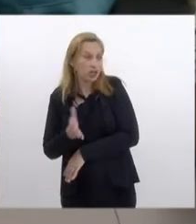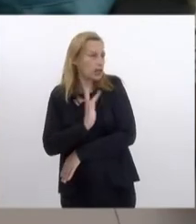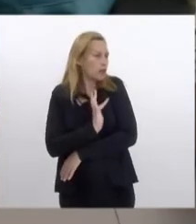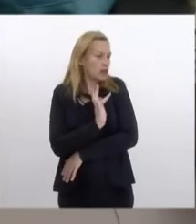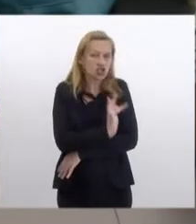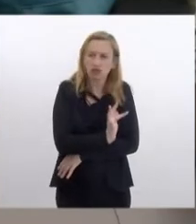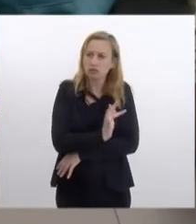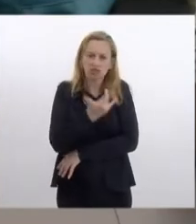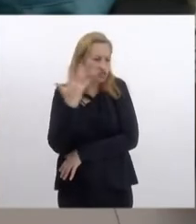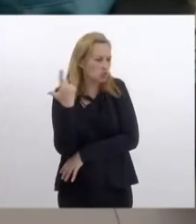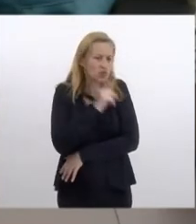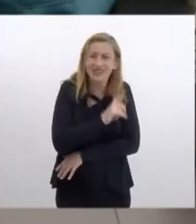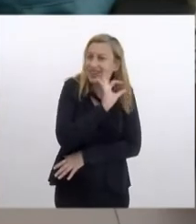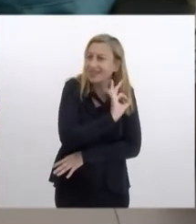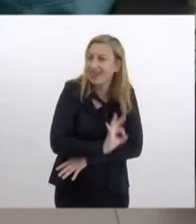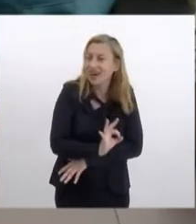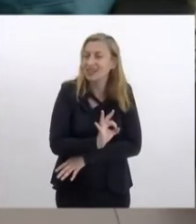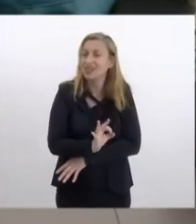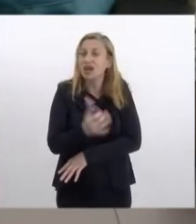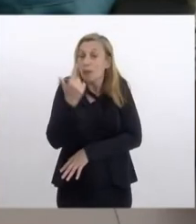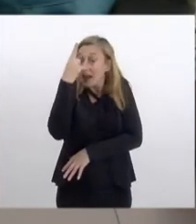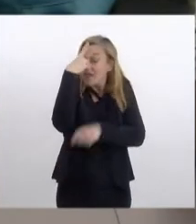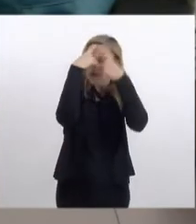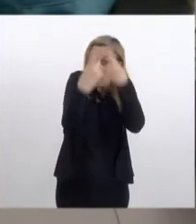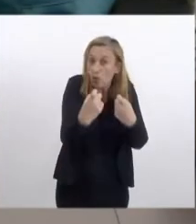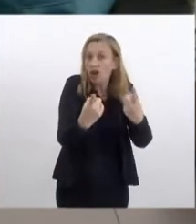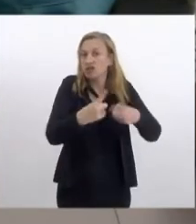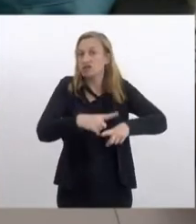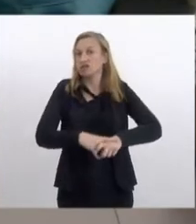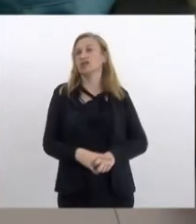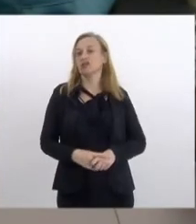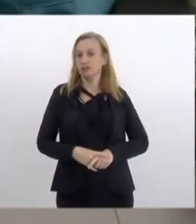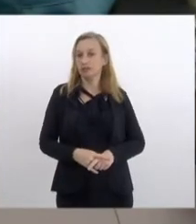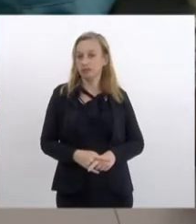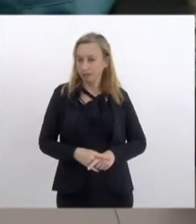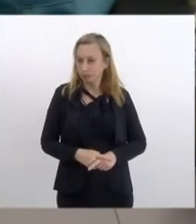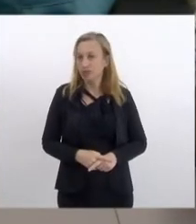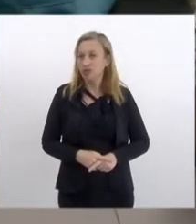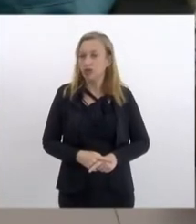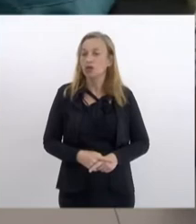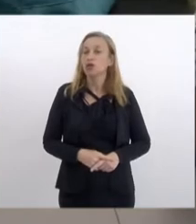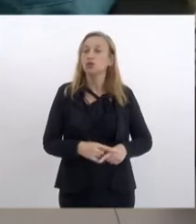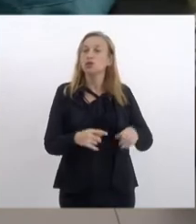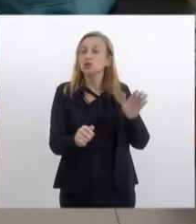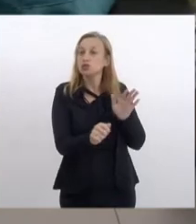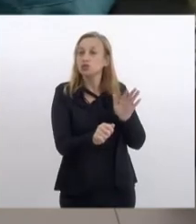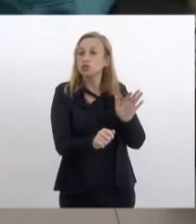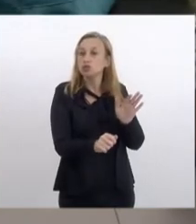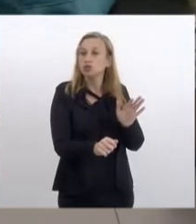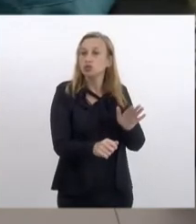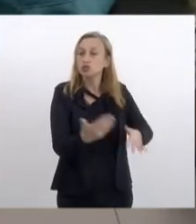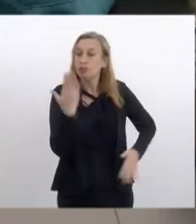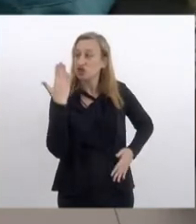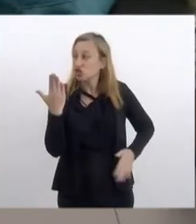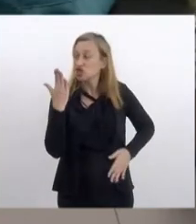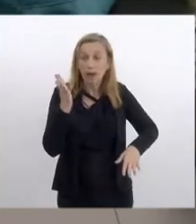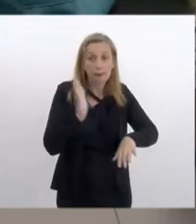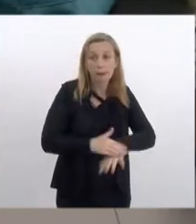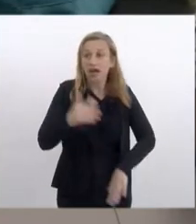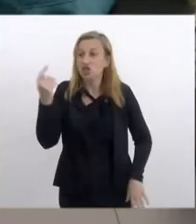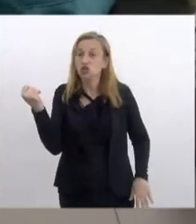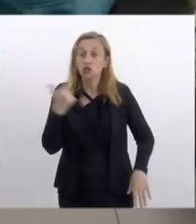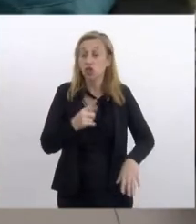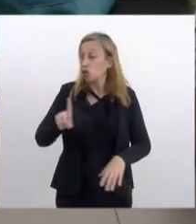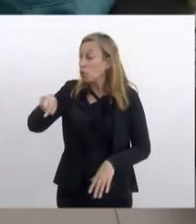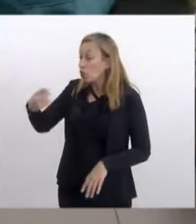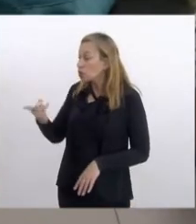não consegue. Até pela violência, né, do tráfico, é até maior, às vezes, do que de algumas